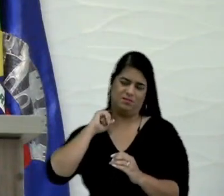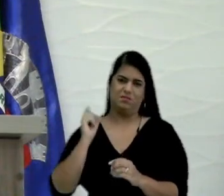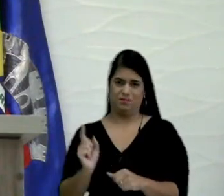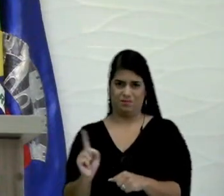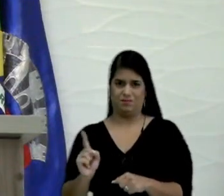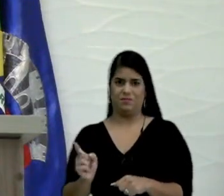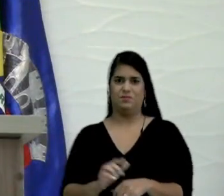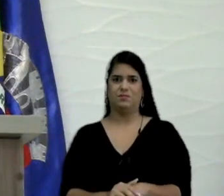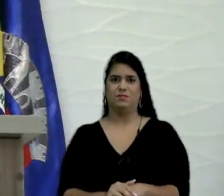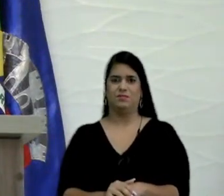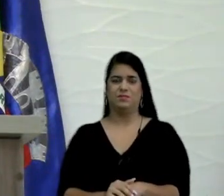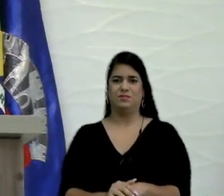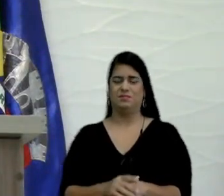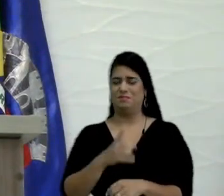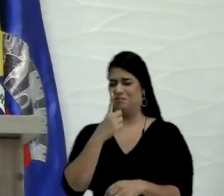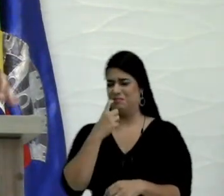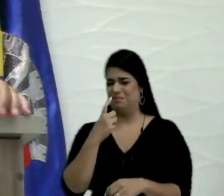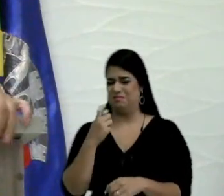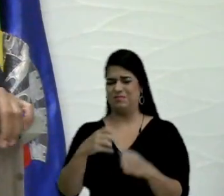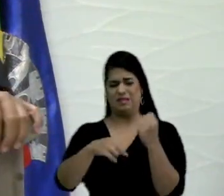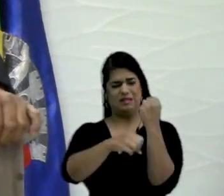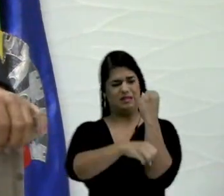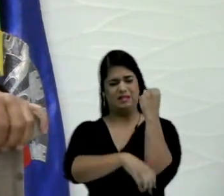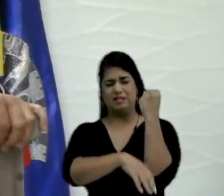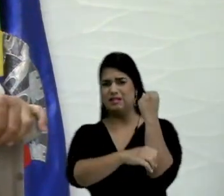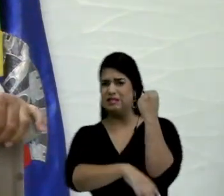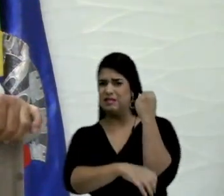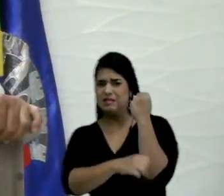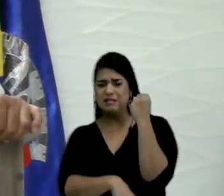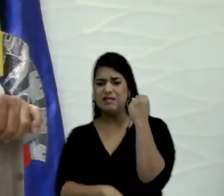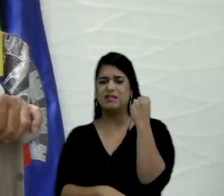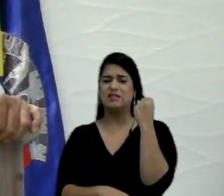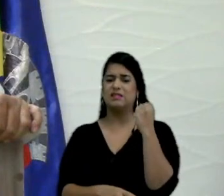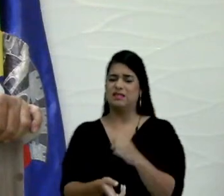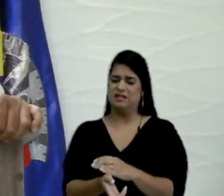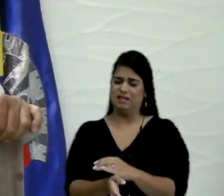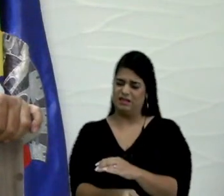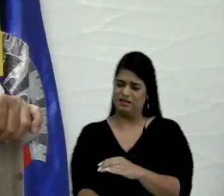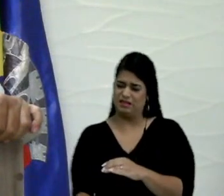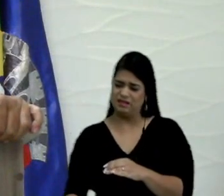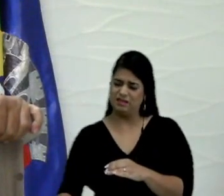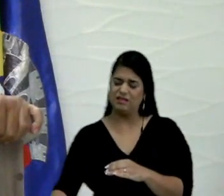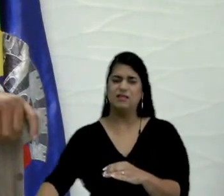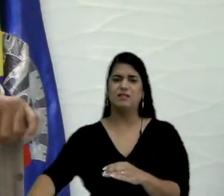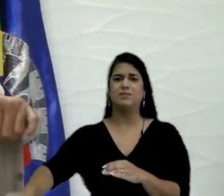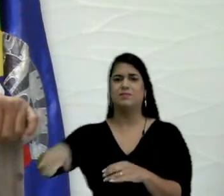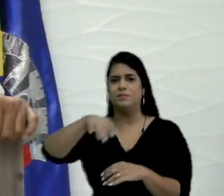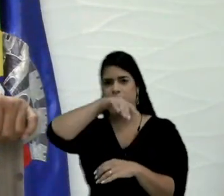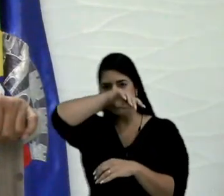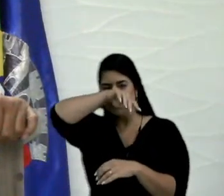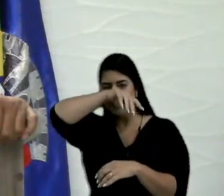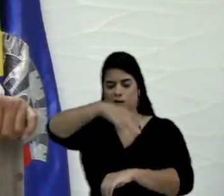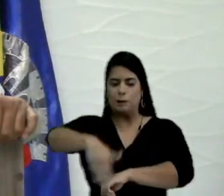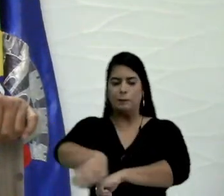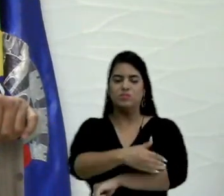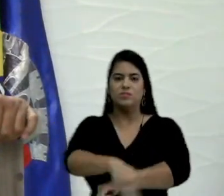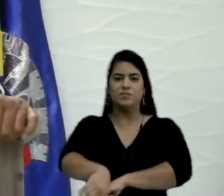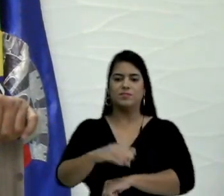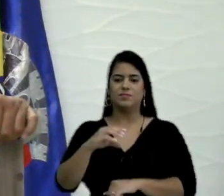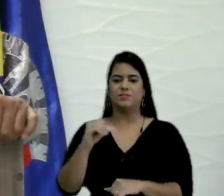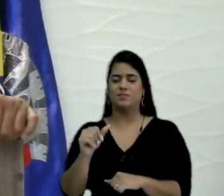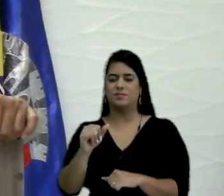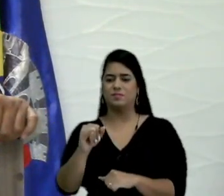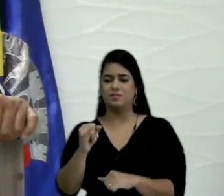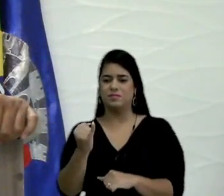é Fes é urina que desce lá de baixo que já vem lá de baixo das caixas passa P ali e agora nós